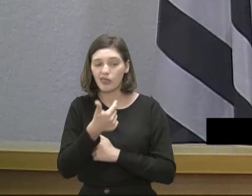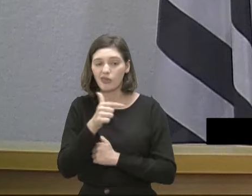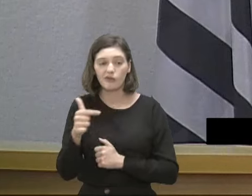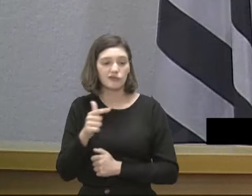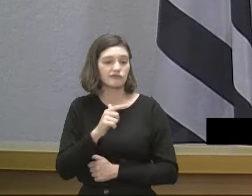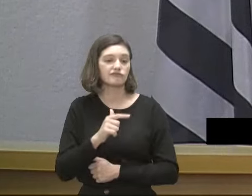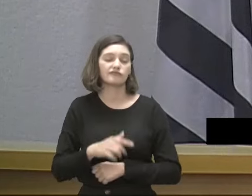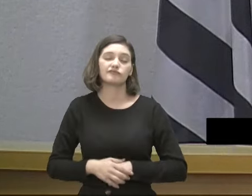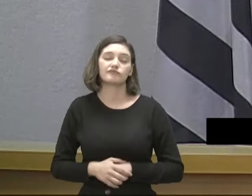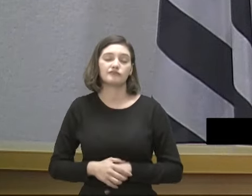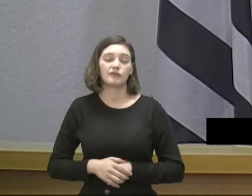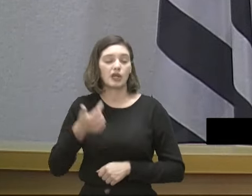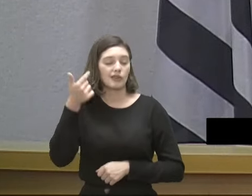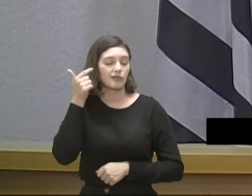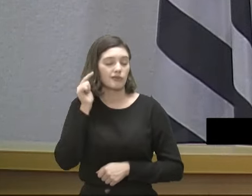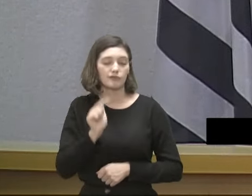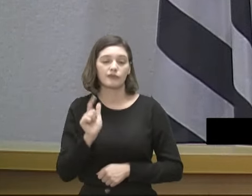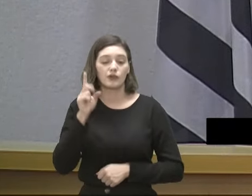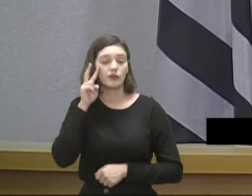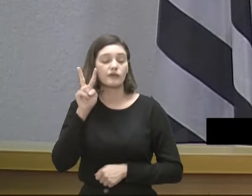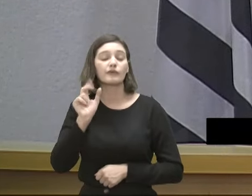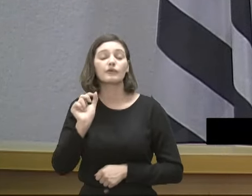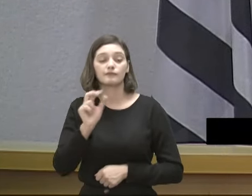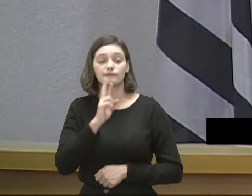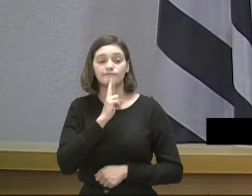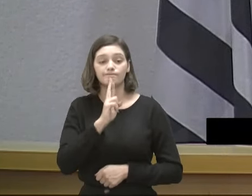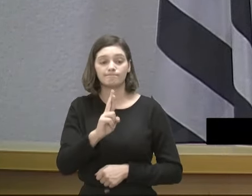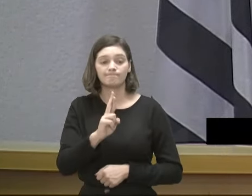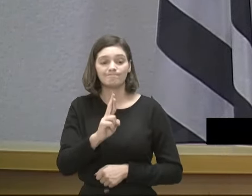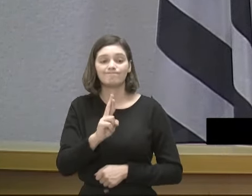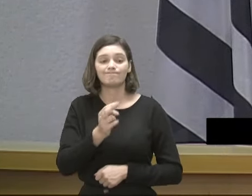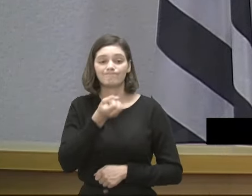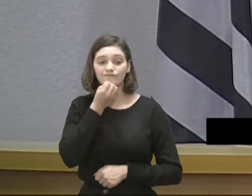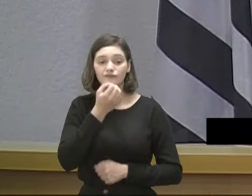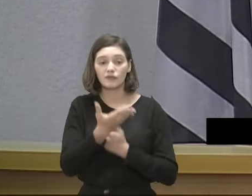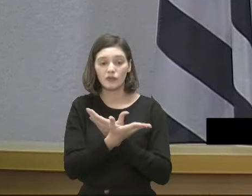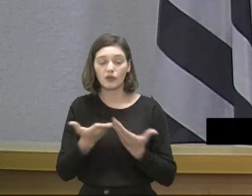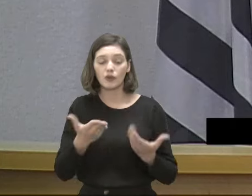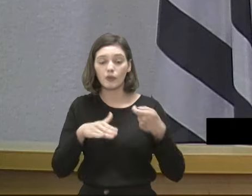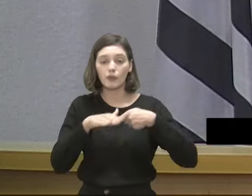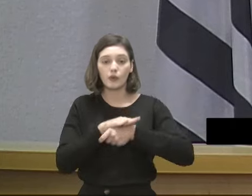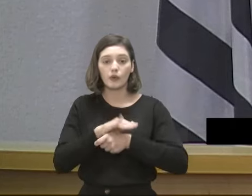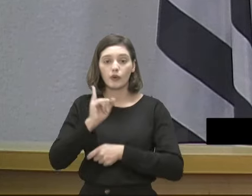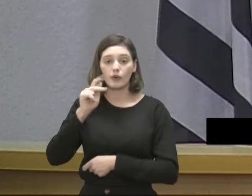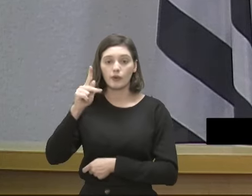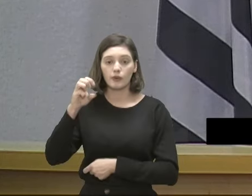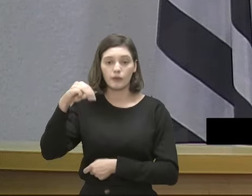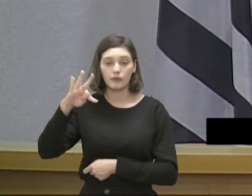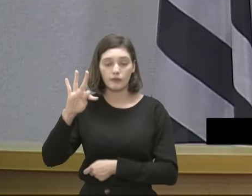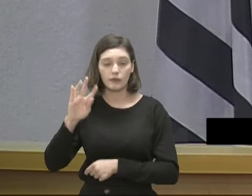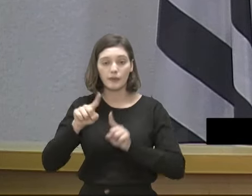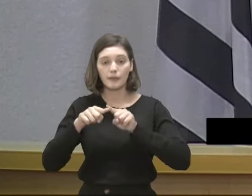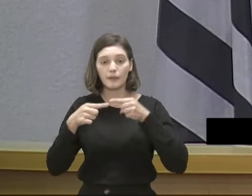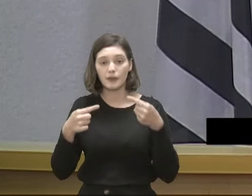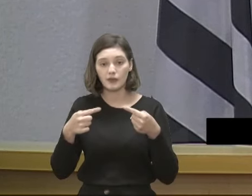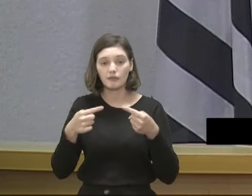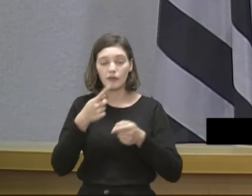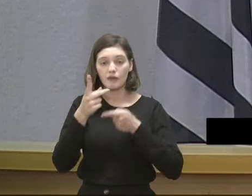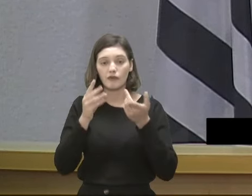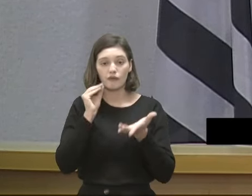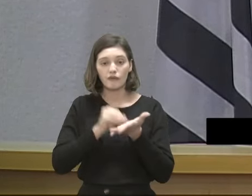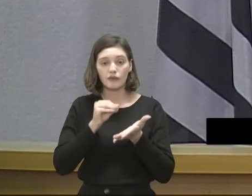o sucesso aqui. E aí nós vemos um resultado aí muito bom para os cofres do Instituto de Previdência, para não faltar,